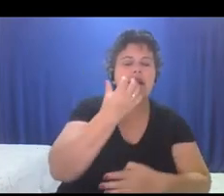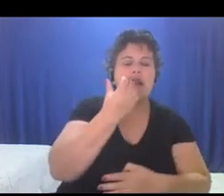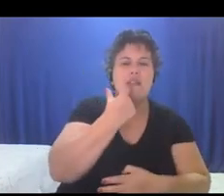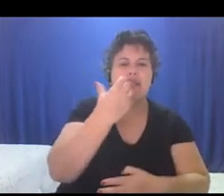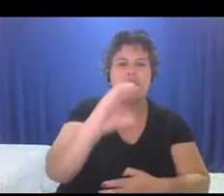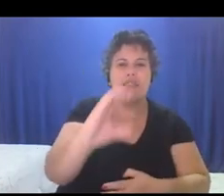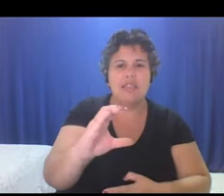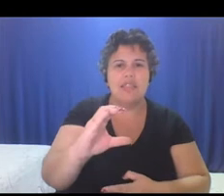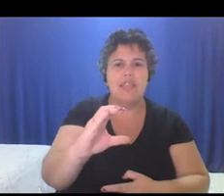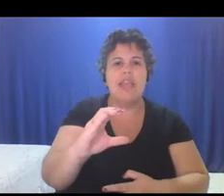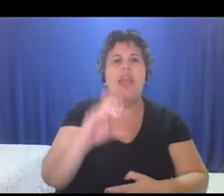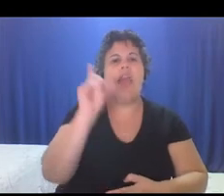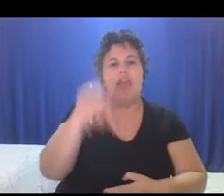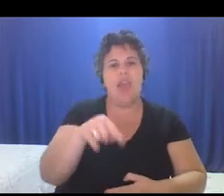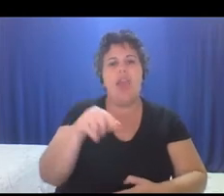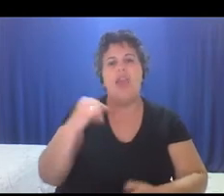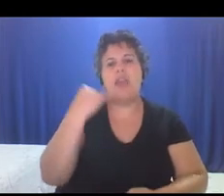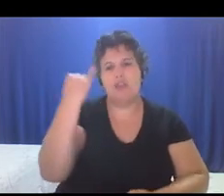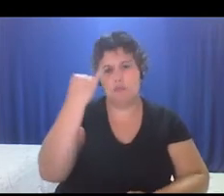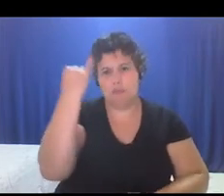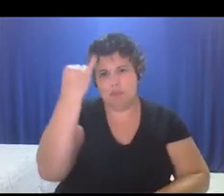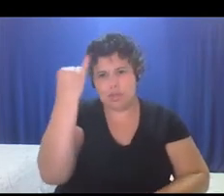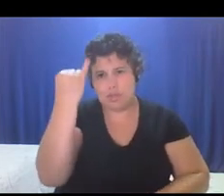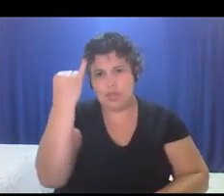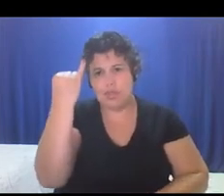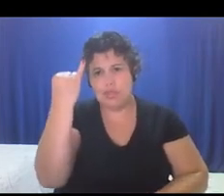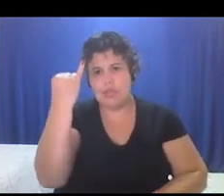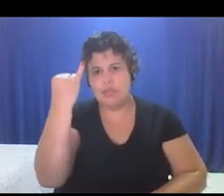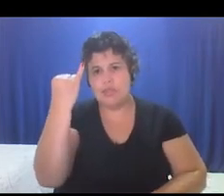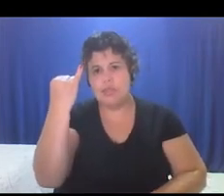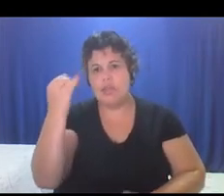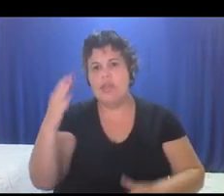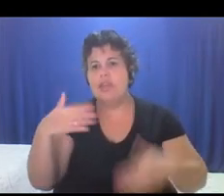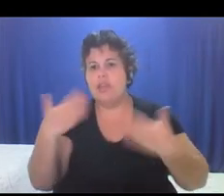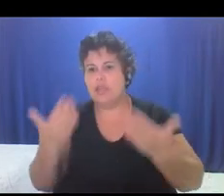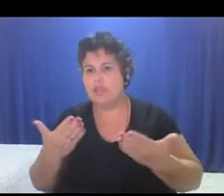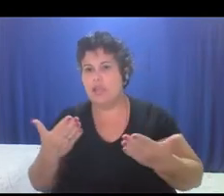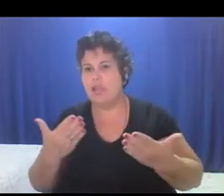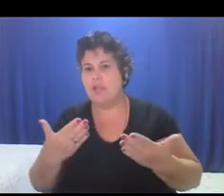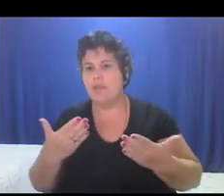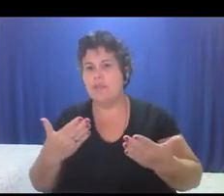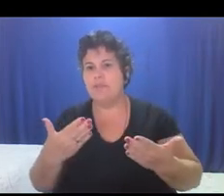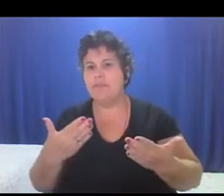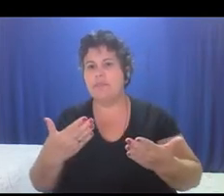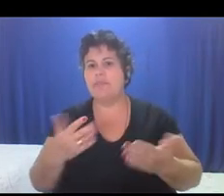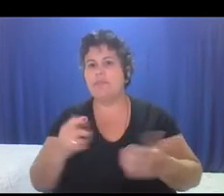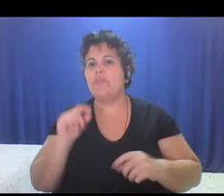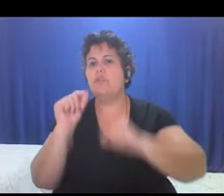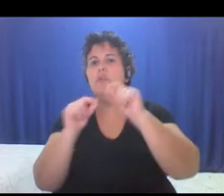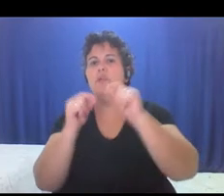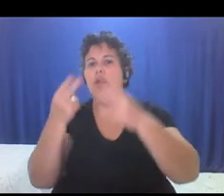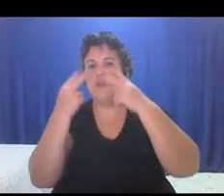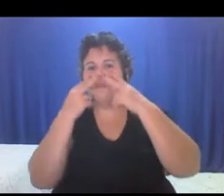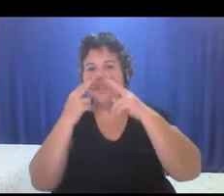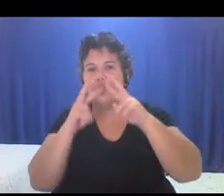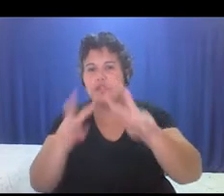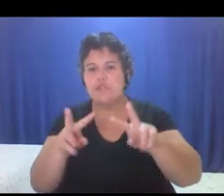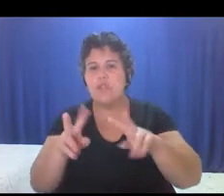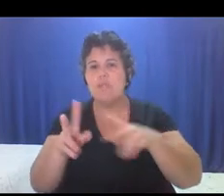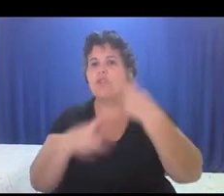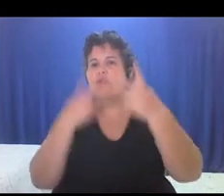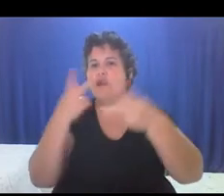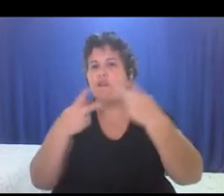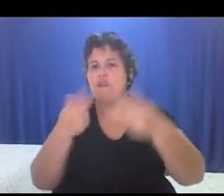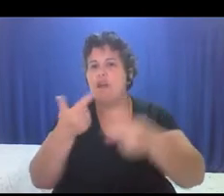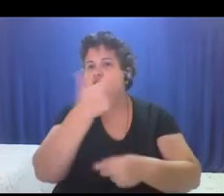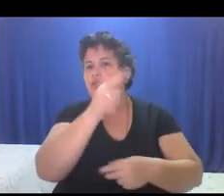algo muito importante. E isso é o que a gente vê, né, com as falas de outras pessoas